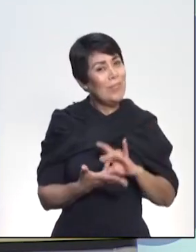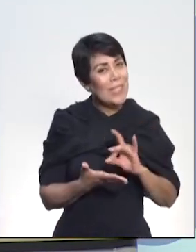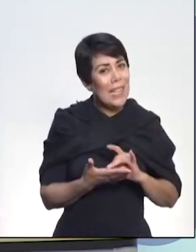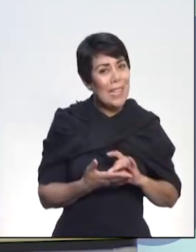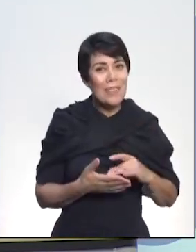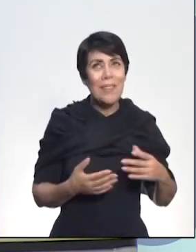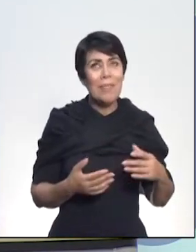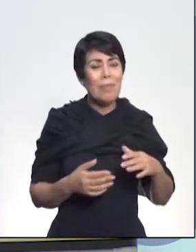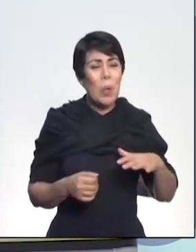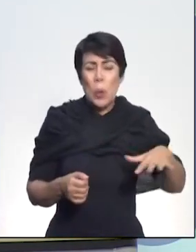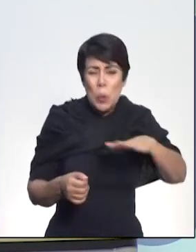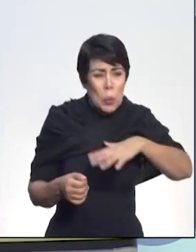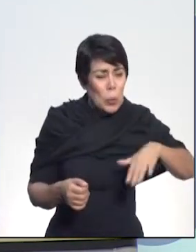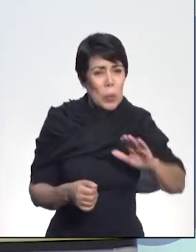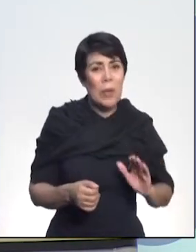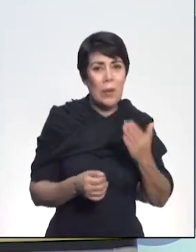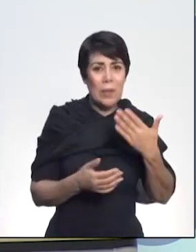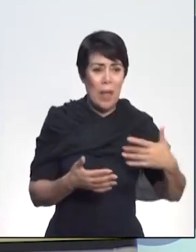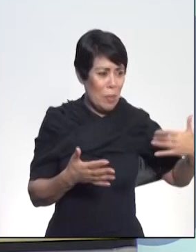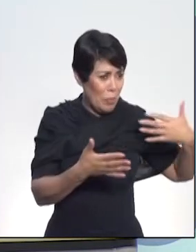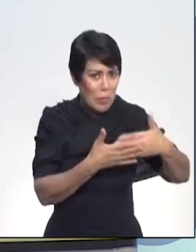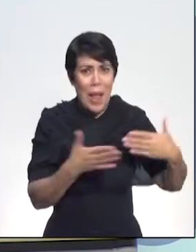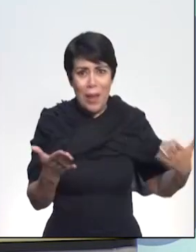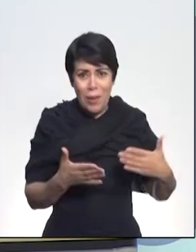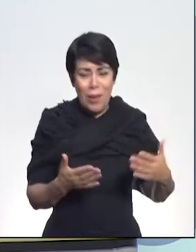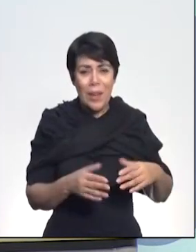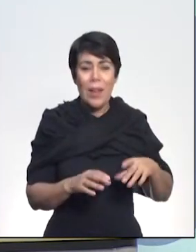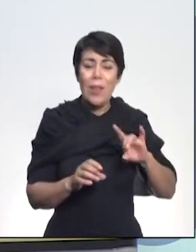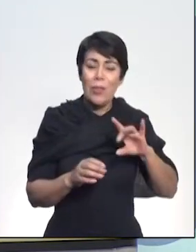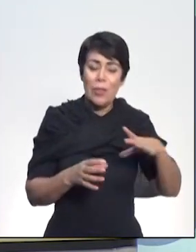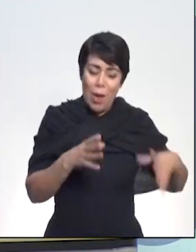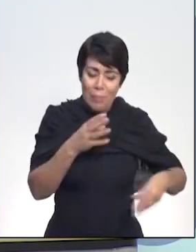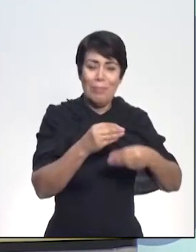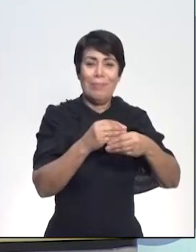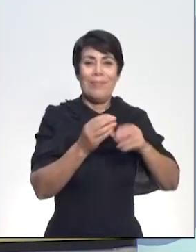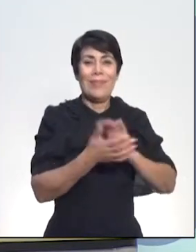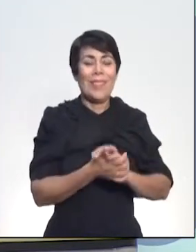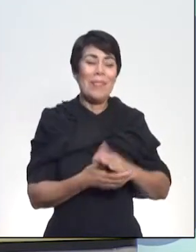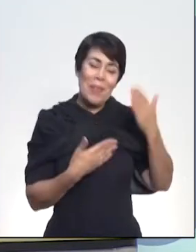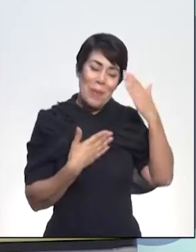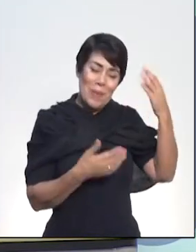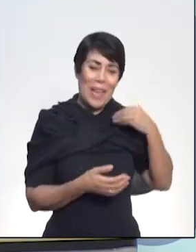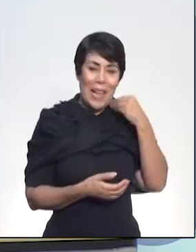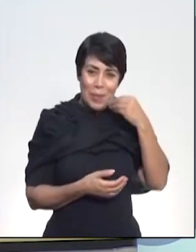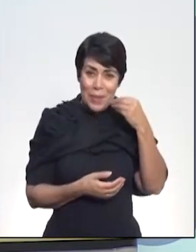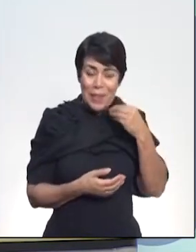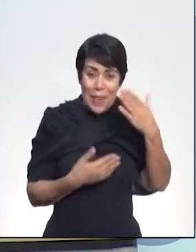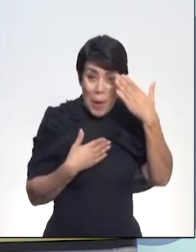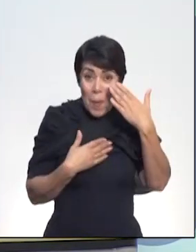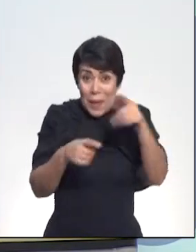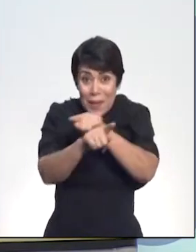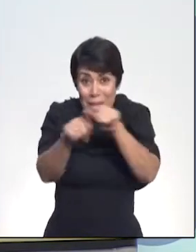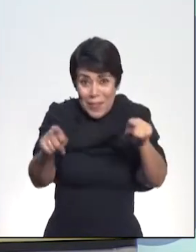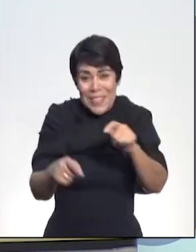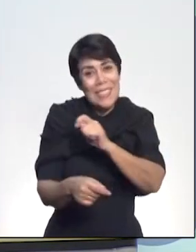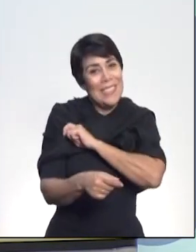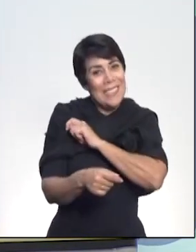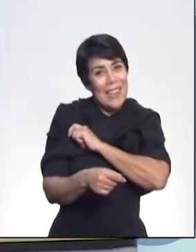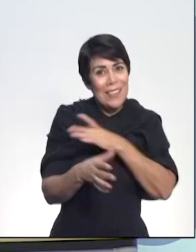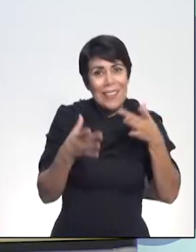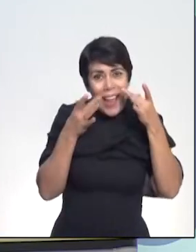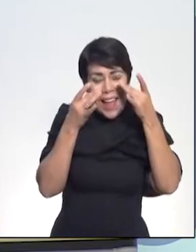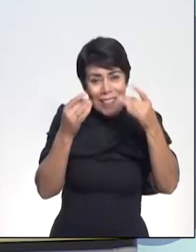tudo tem acrescentado. Então, muito obrigada pela essa oportunidade. Obrigada a vocês, alunos, que estão aí